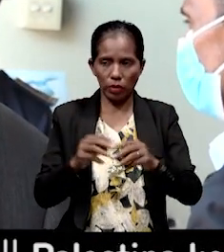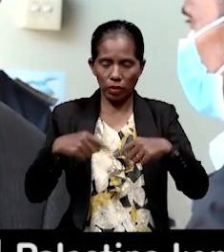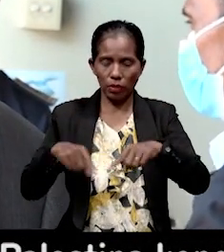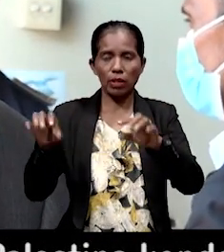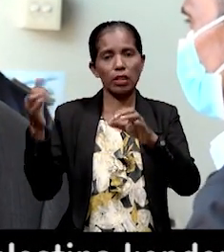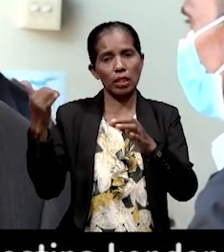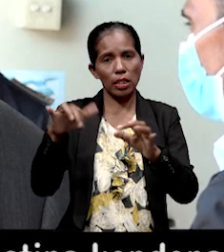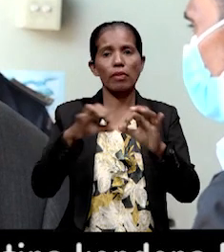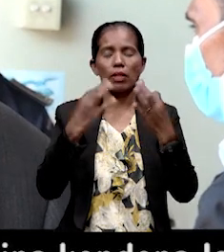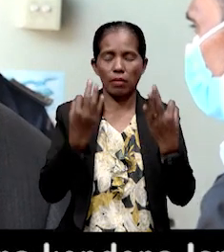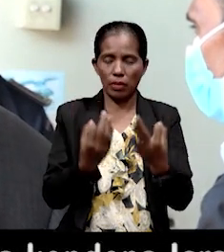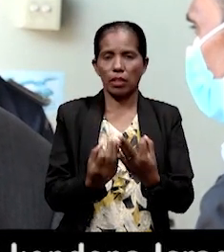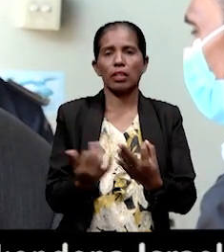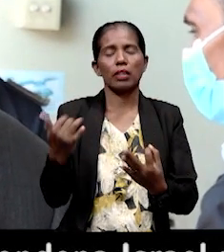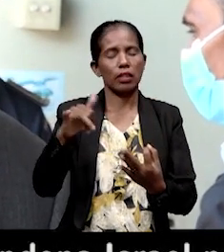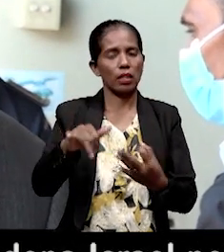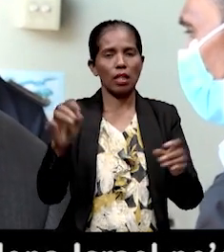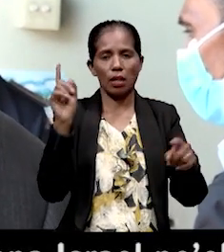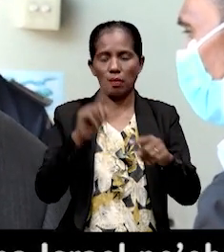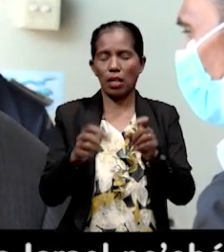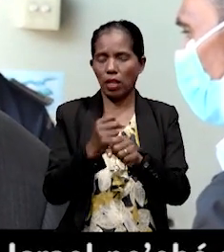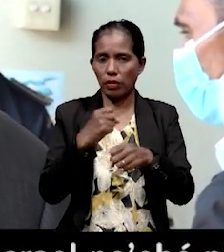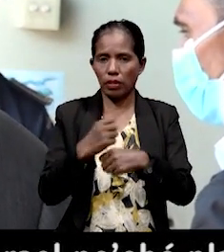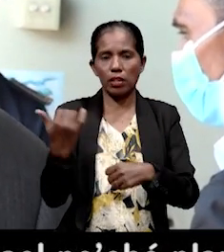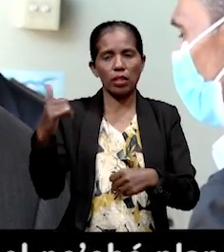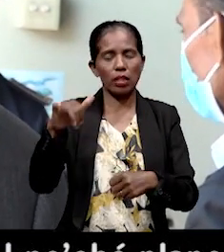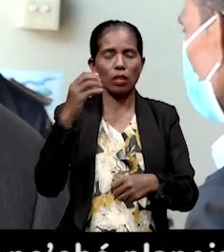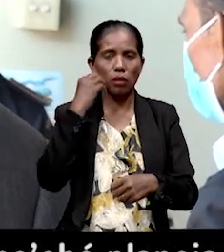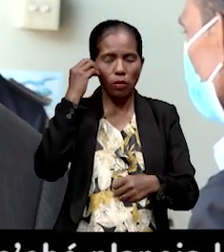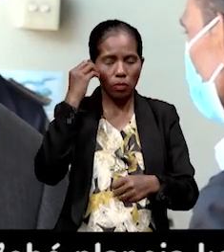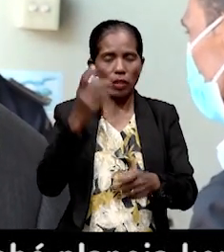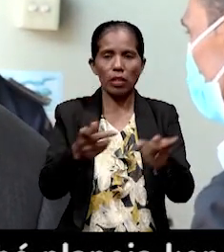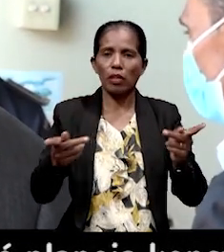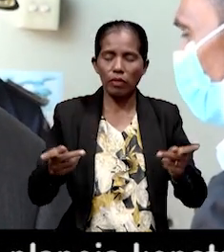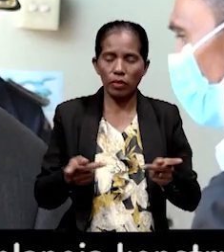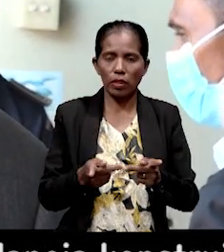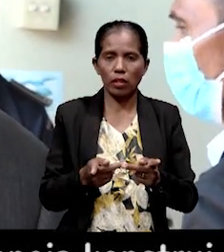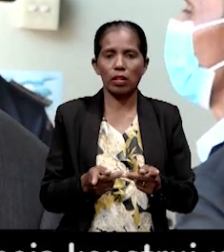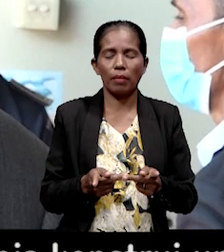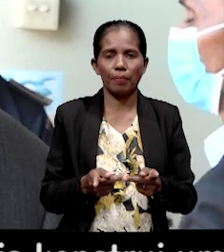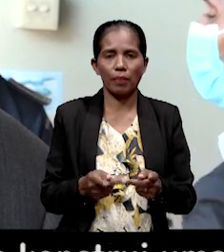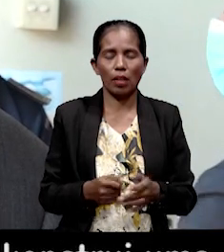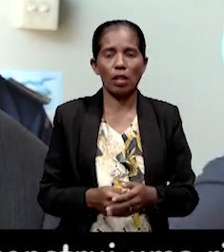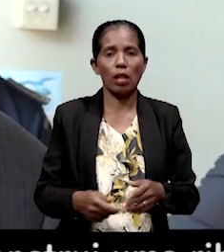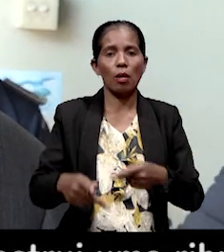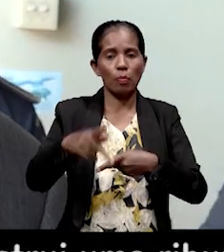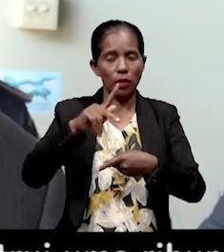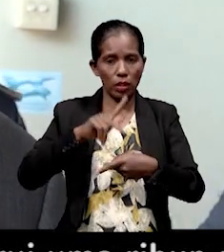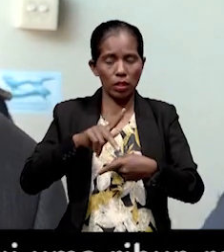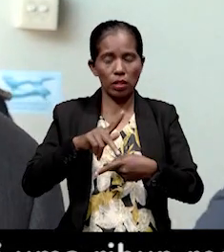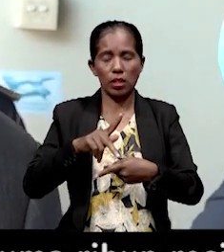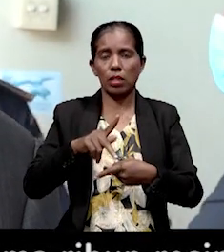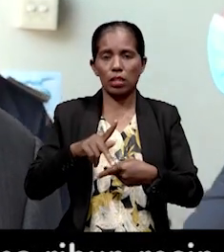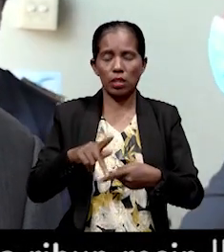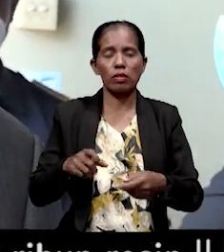família. Sara que ser lá bela harifa ser de uma ia fali fat de risco porção civil ia linha material parte bela